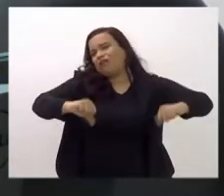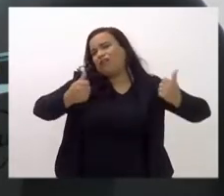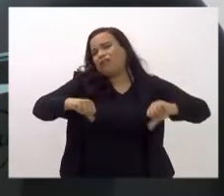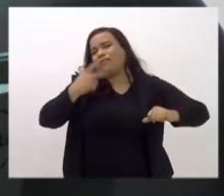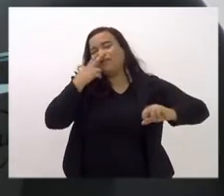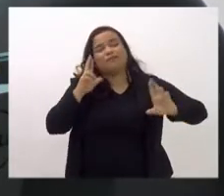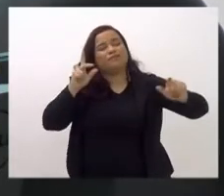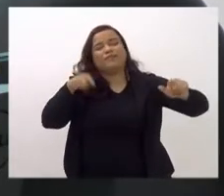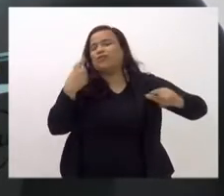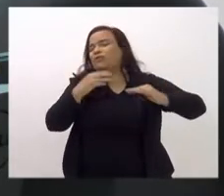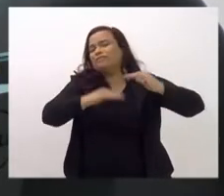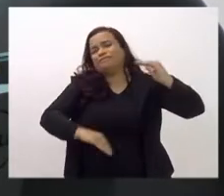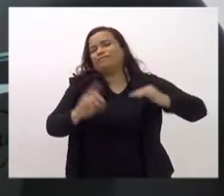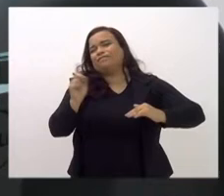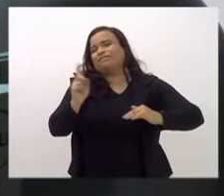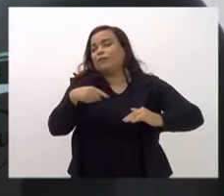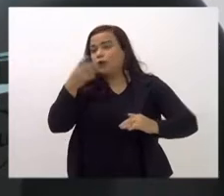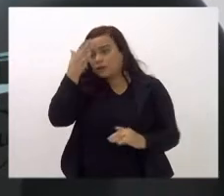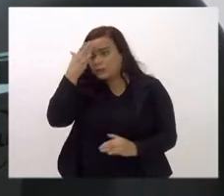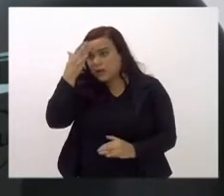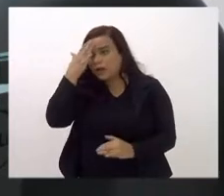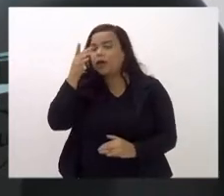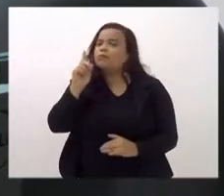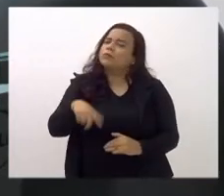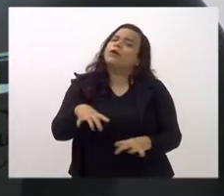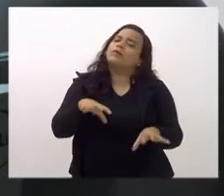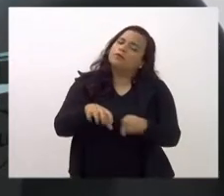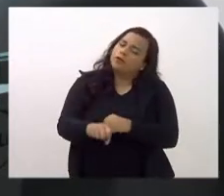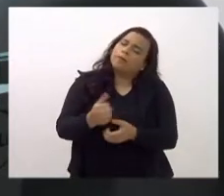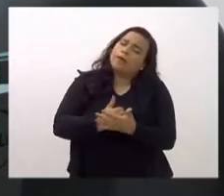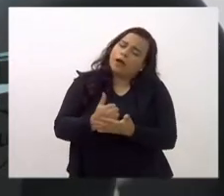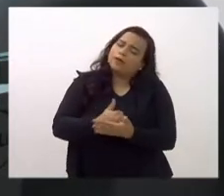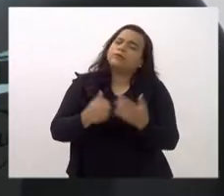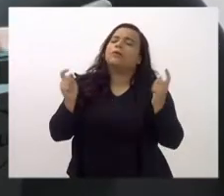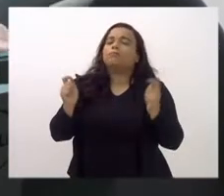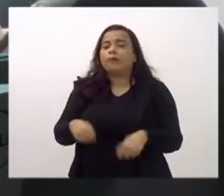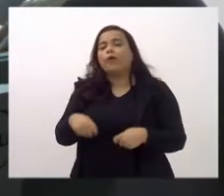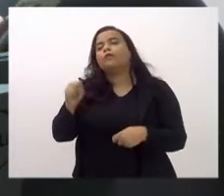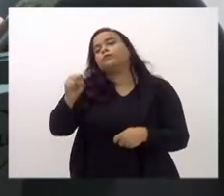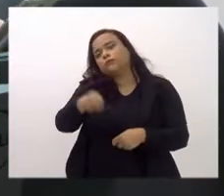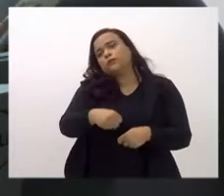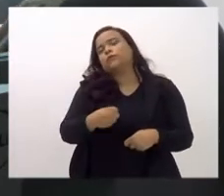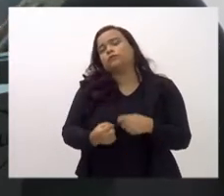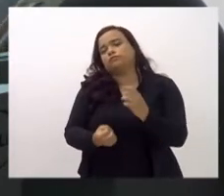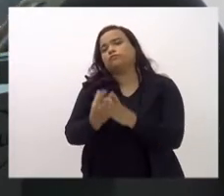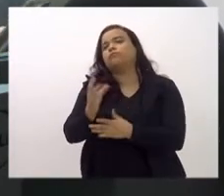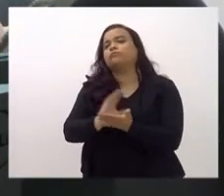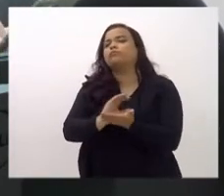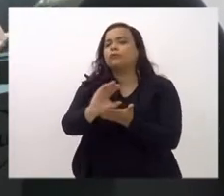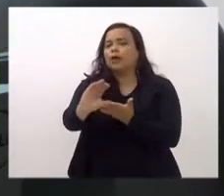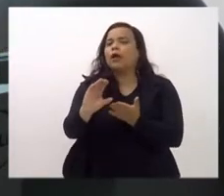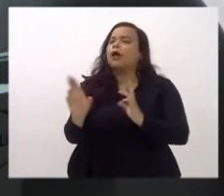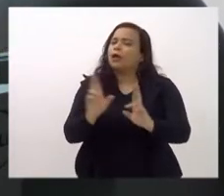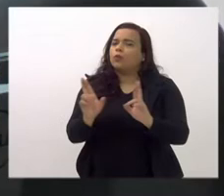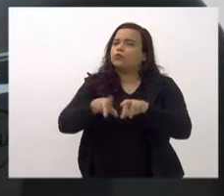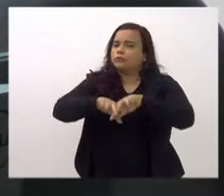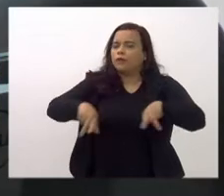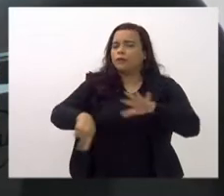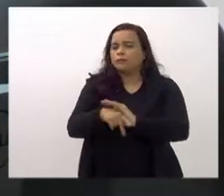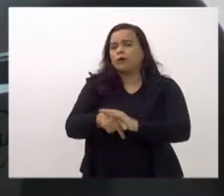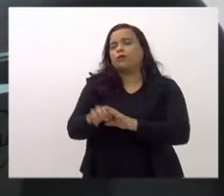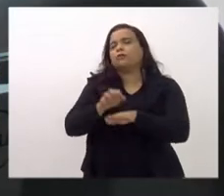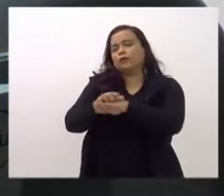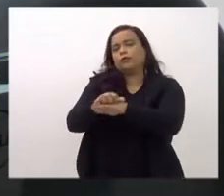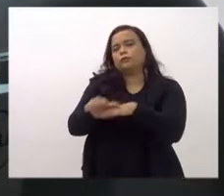compor ainda a formação básica, pode ser, sim, né, financiado com os recursos, né, que estão vinculados ao